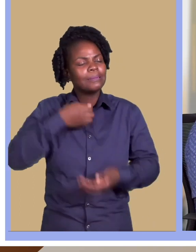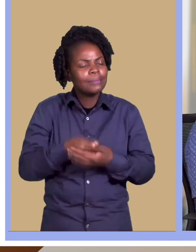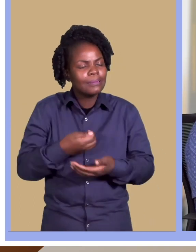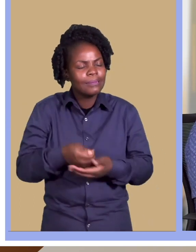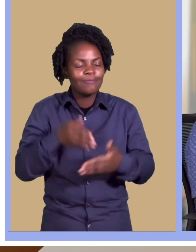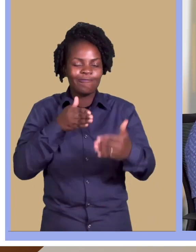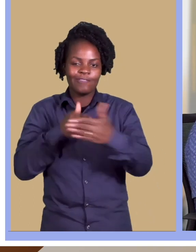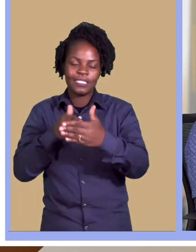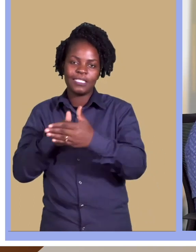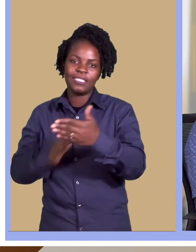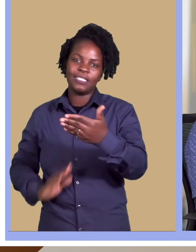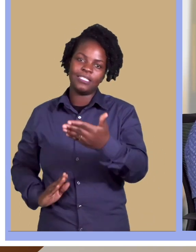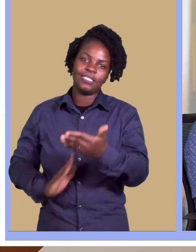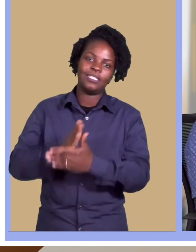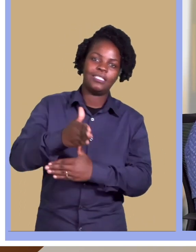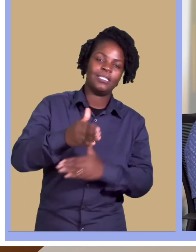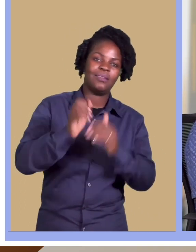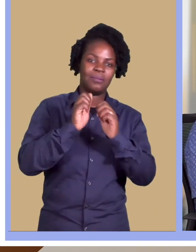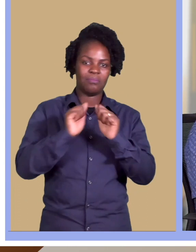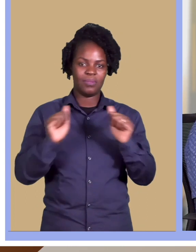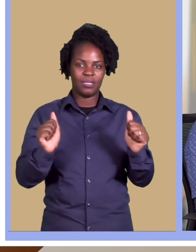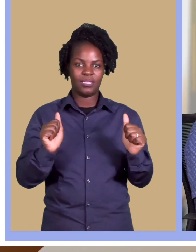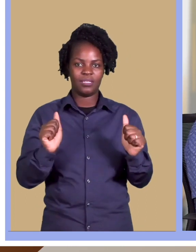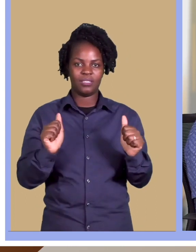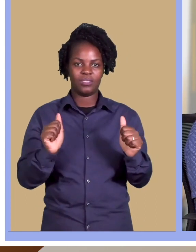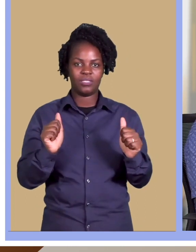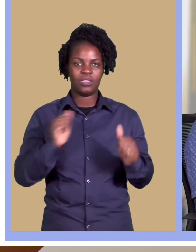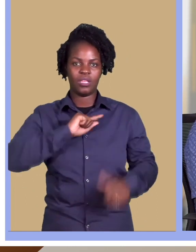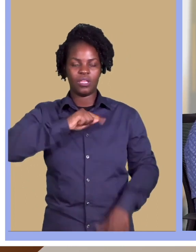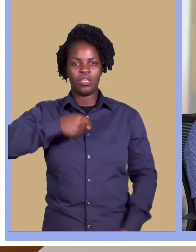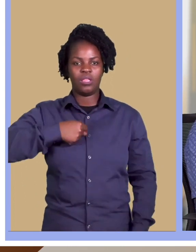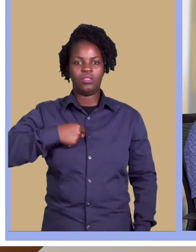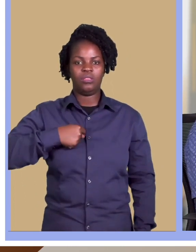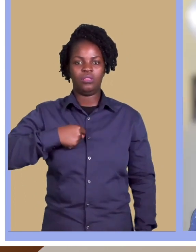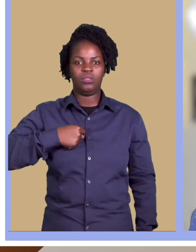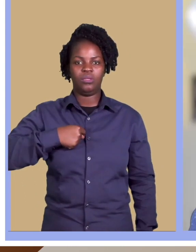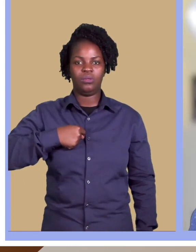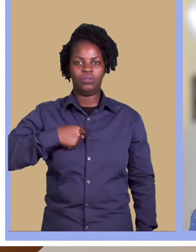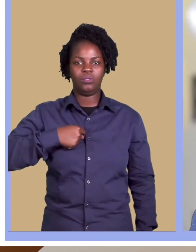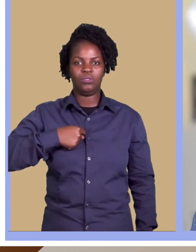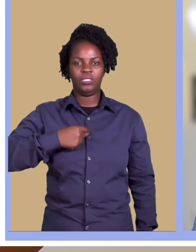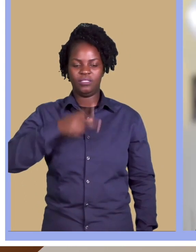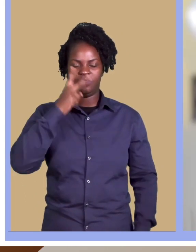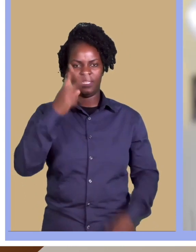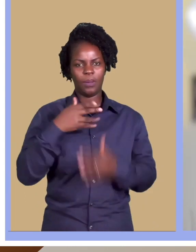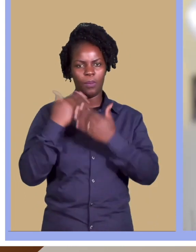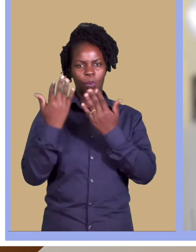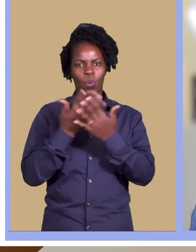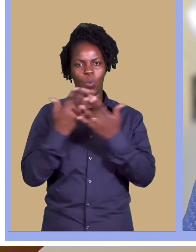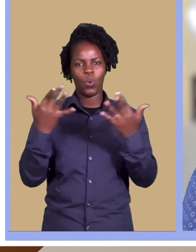estamos a ver muitas condições para que isso aconteça nos termos atuais. Muito